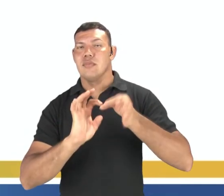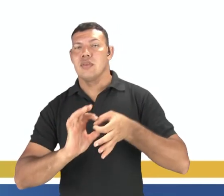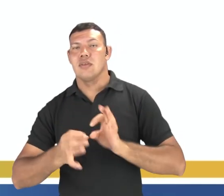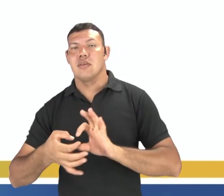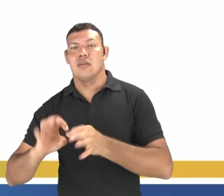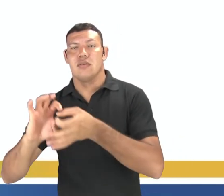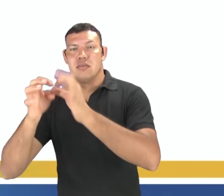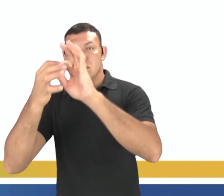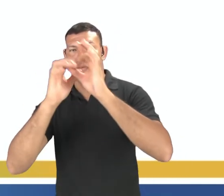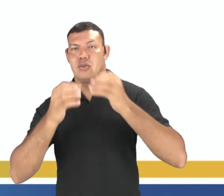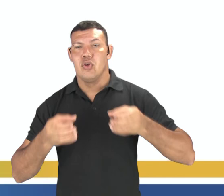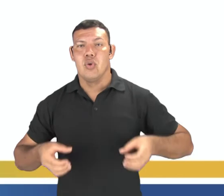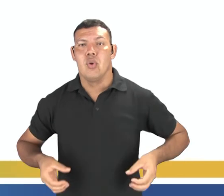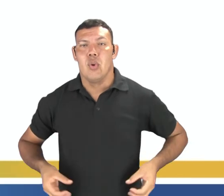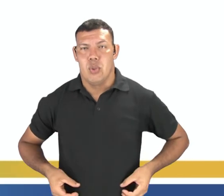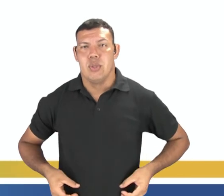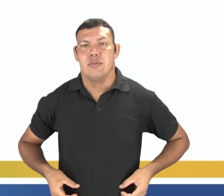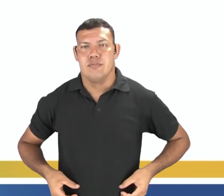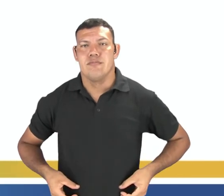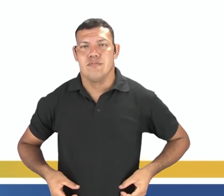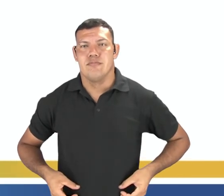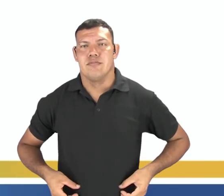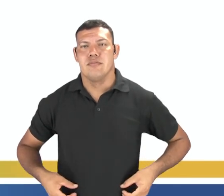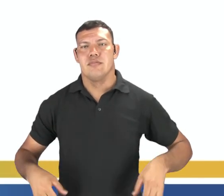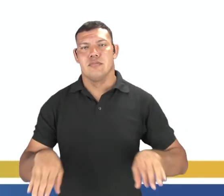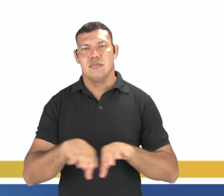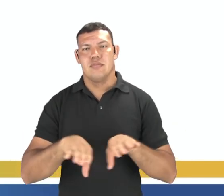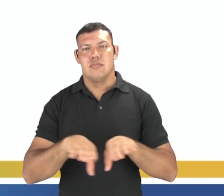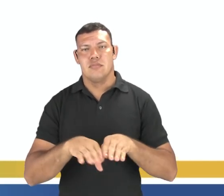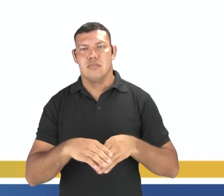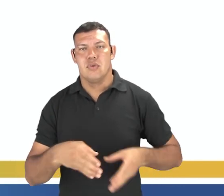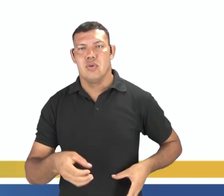do folículo ovariano e a ovulação.